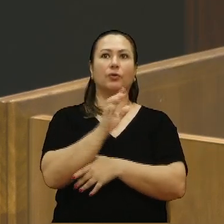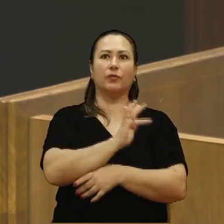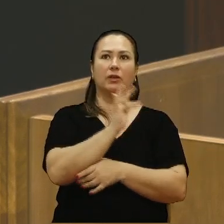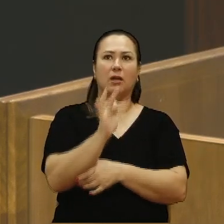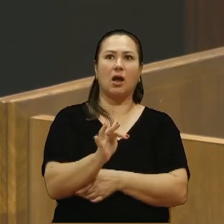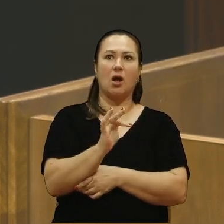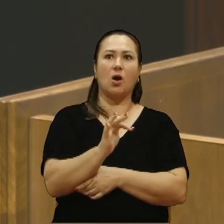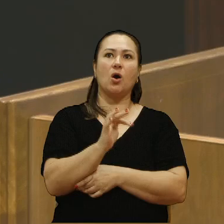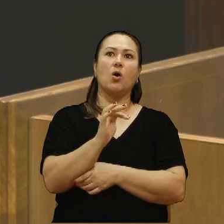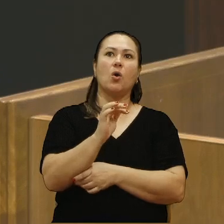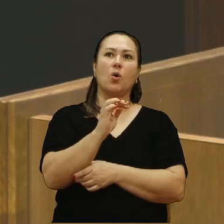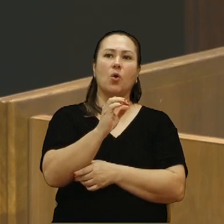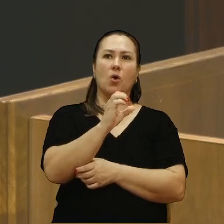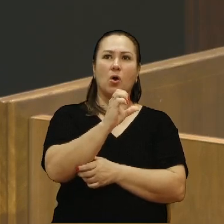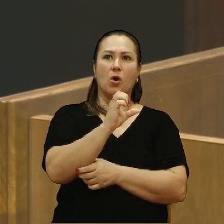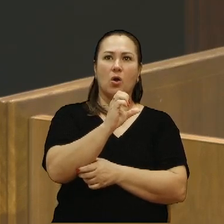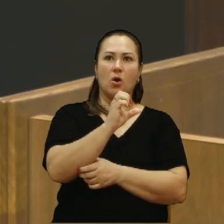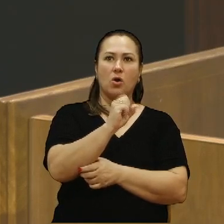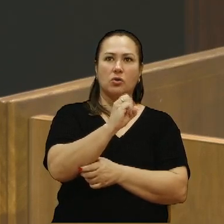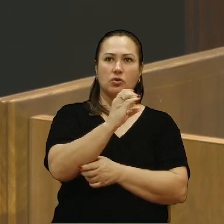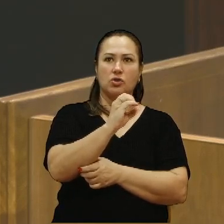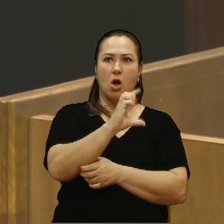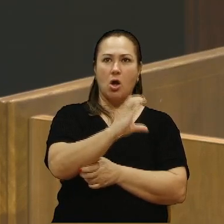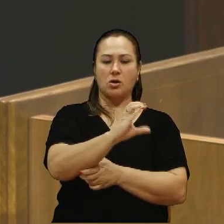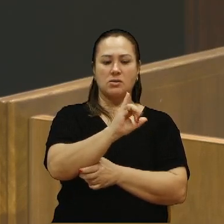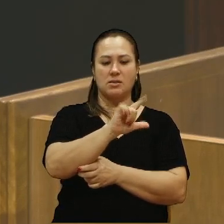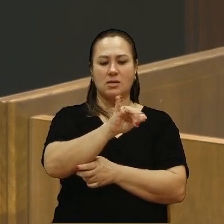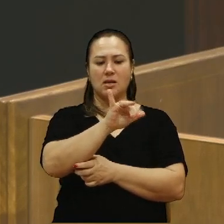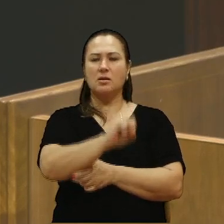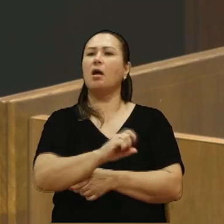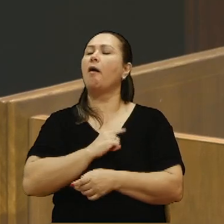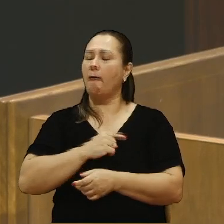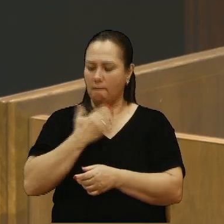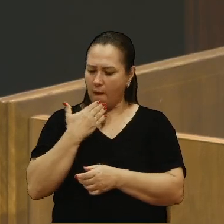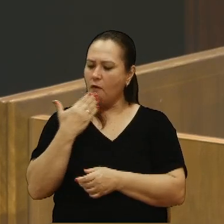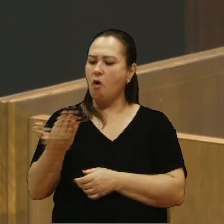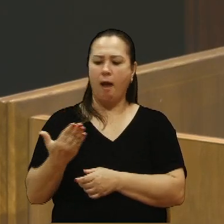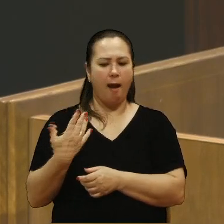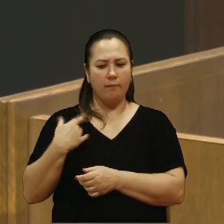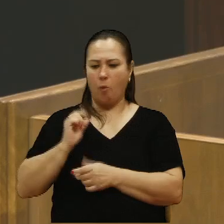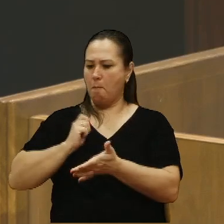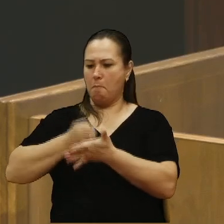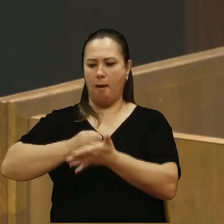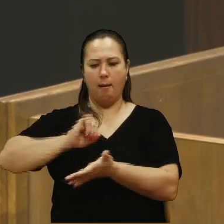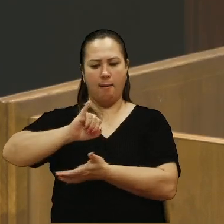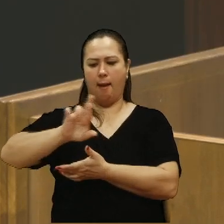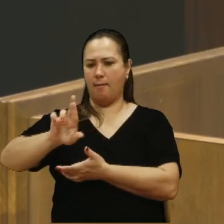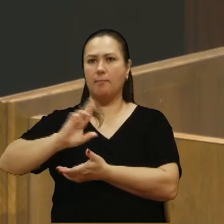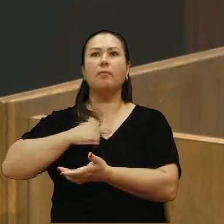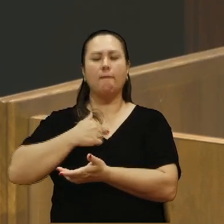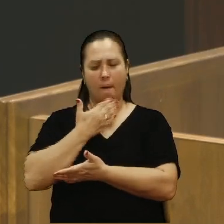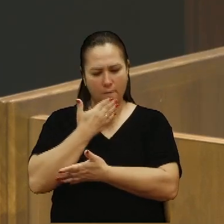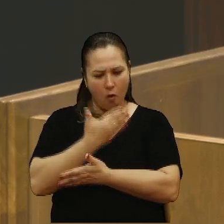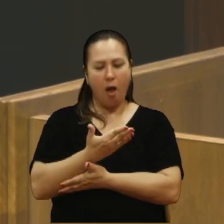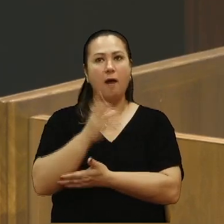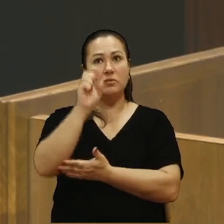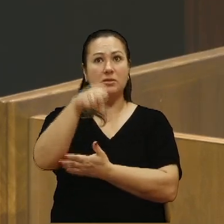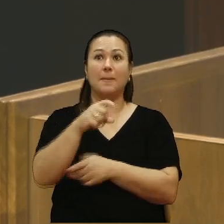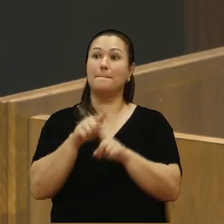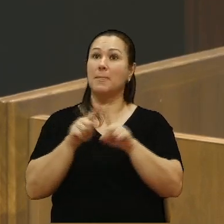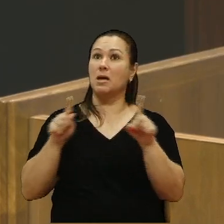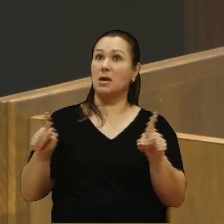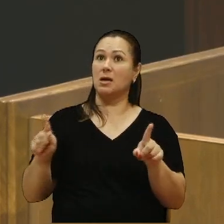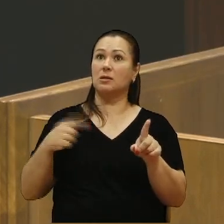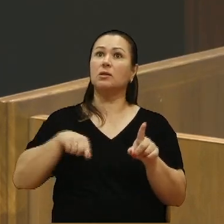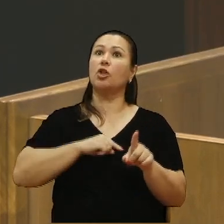Cavalcante, o nosso partido é totalmente favorável com a isenção do imposto de renda, vereadora. Totalmente favorável. No entanto,